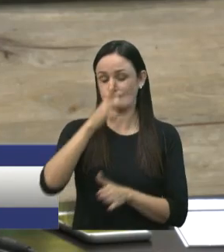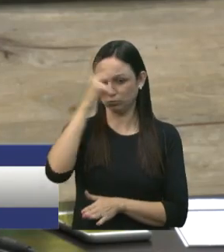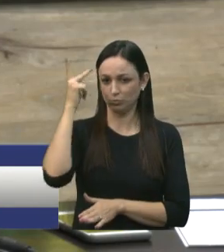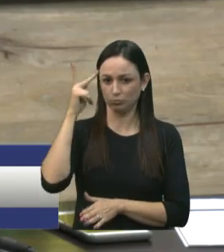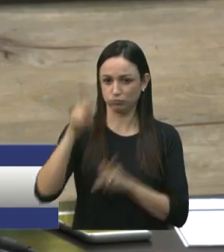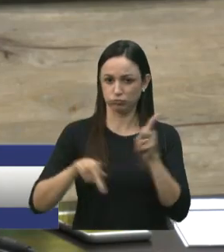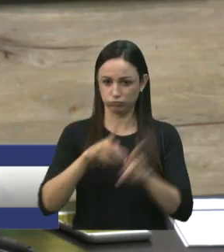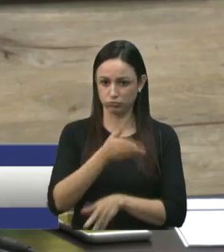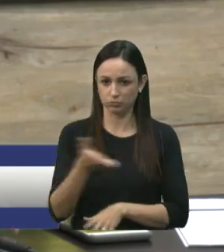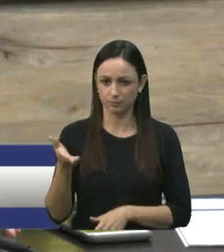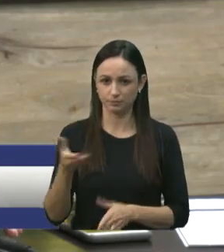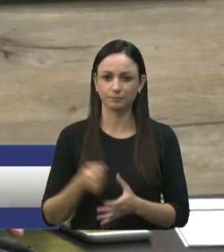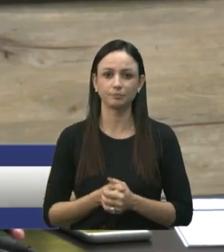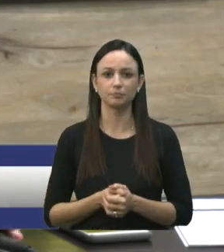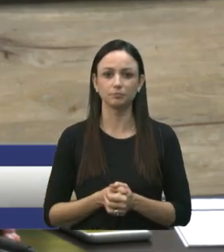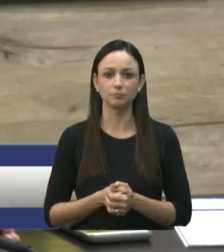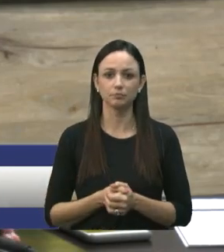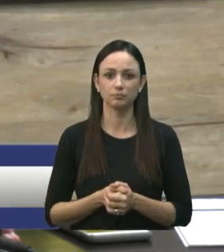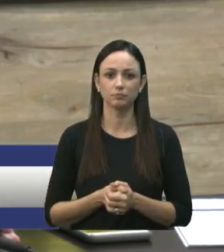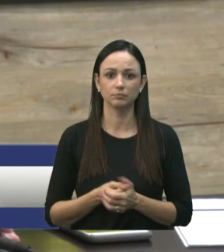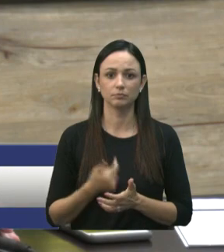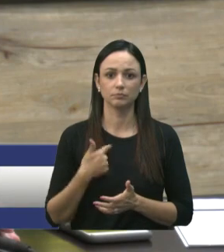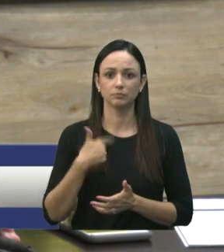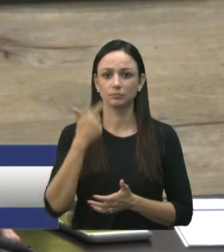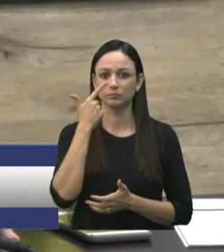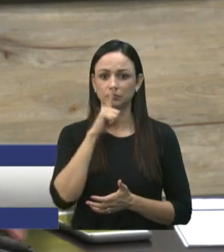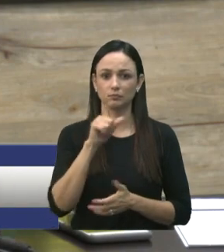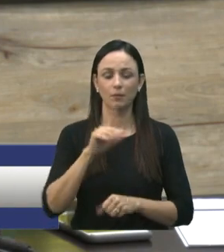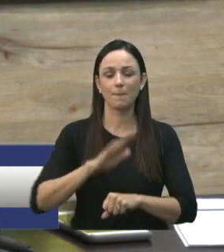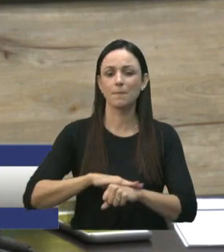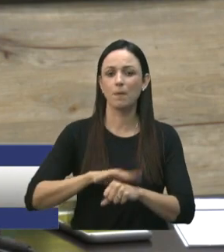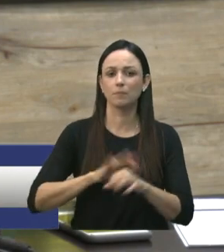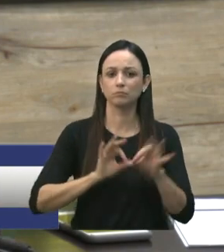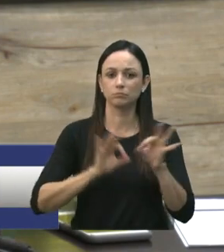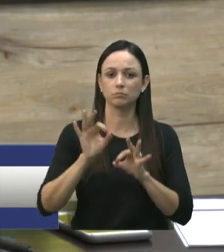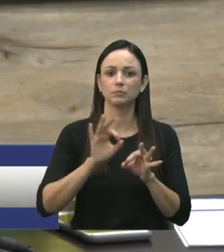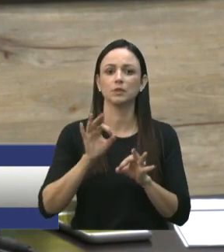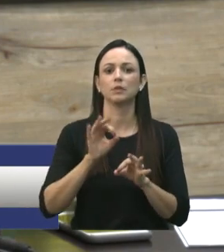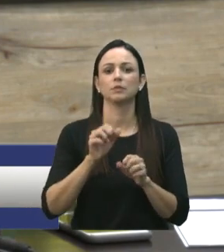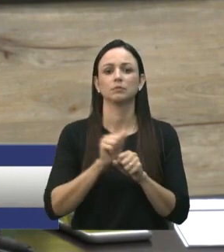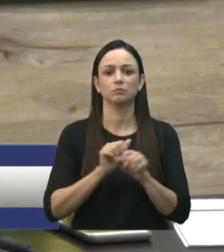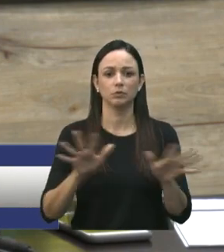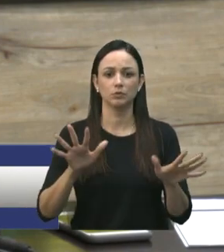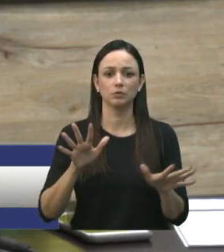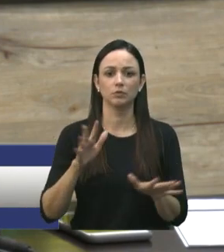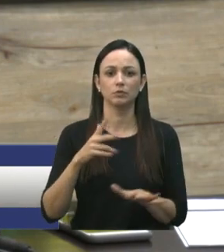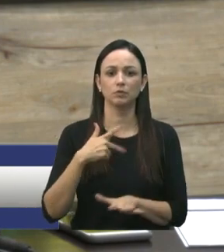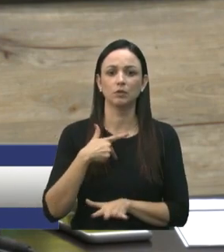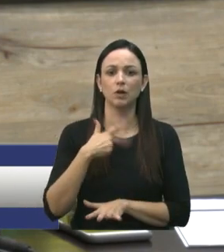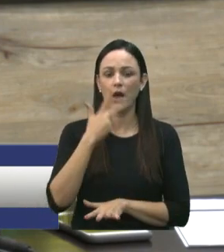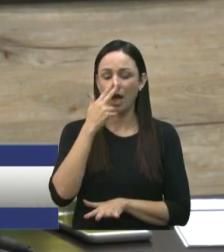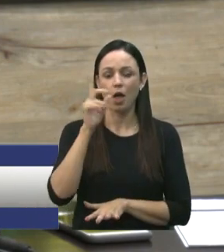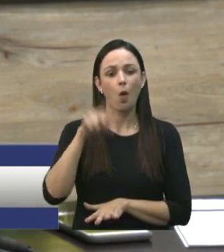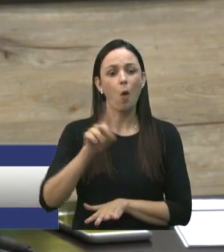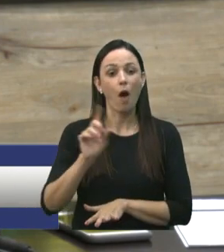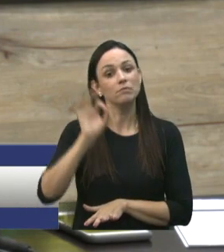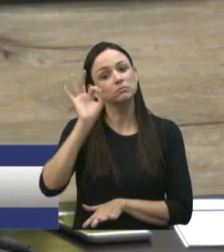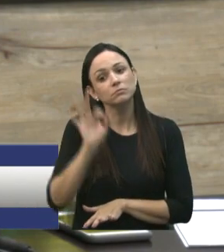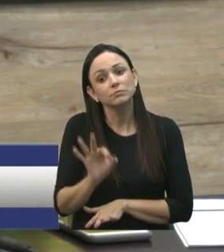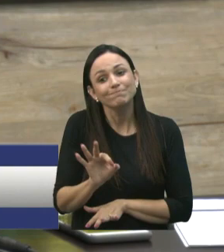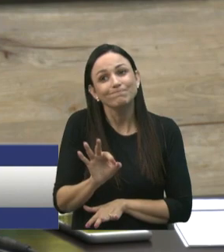vocês, foi um instrumento que nós alcançamos naquele momento de viabilidade. A gente também acha que não é o ideal o que foi